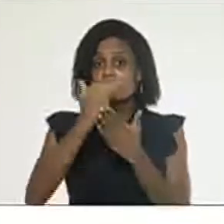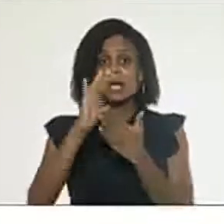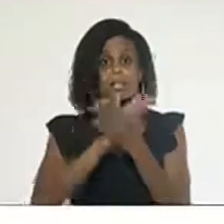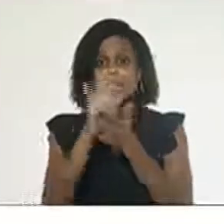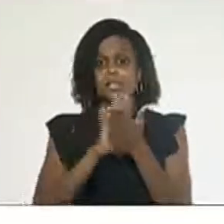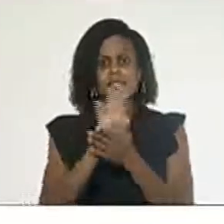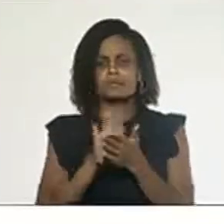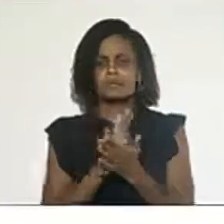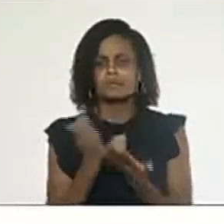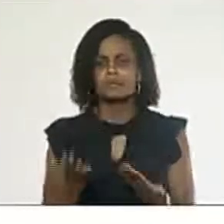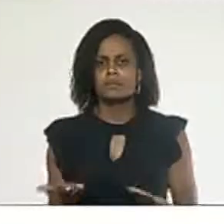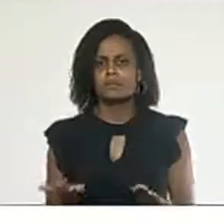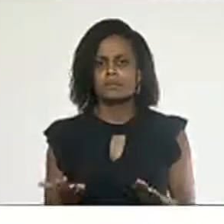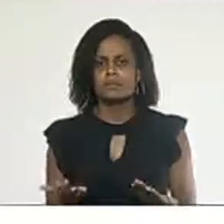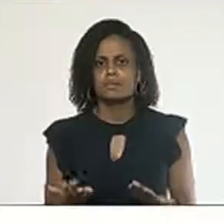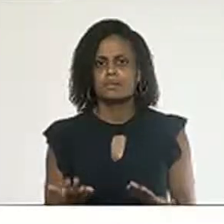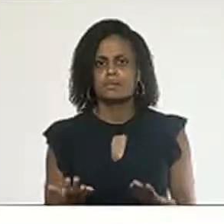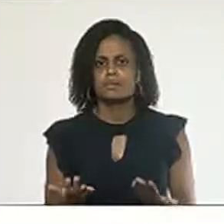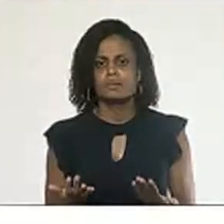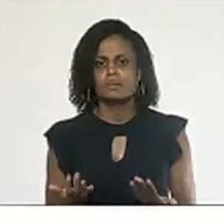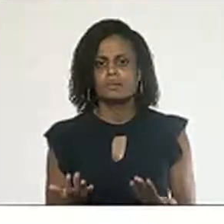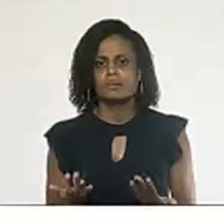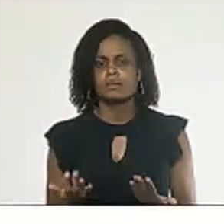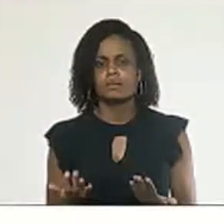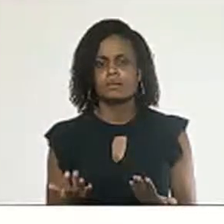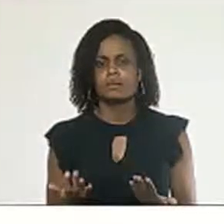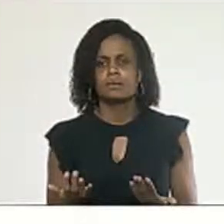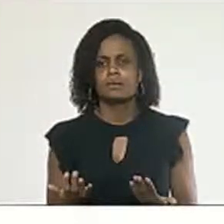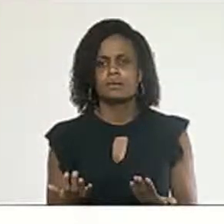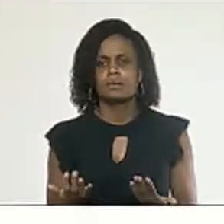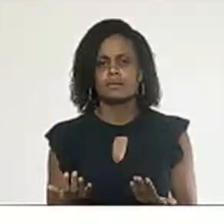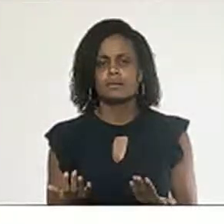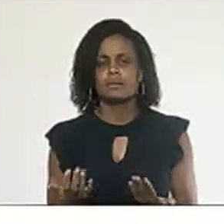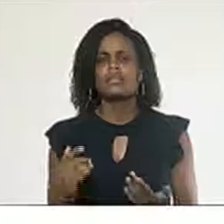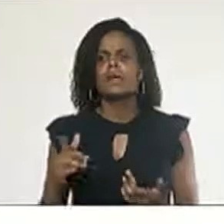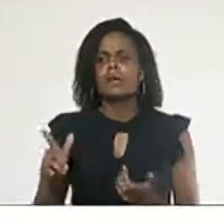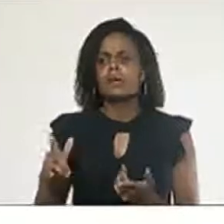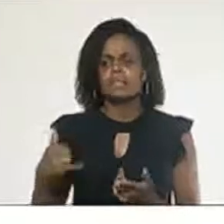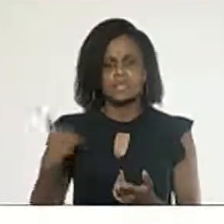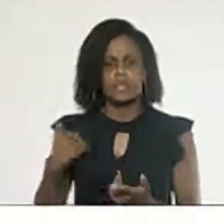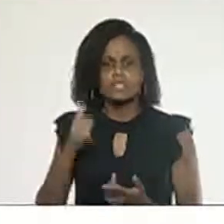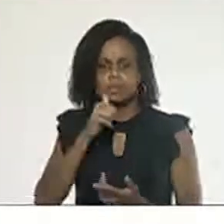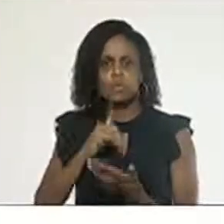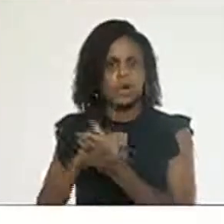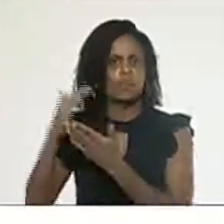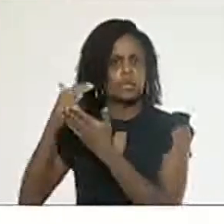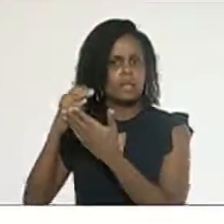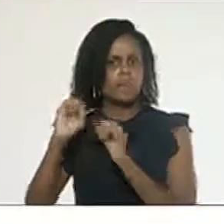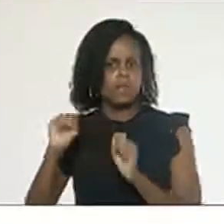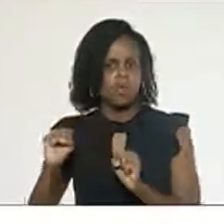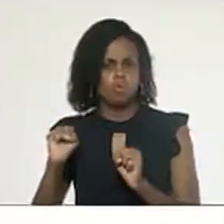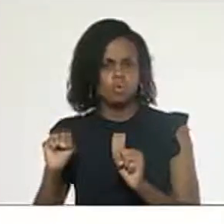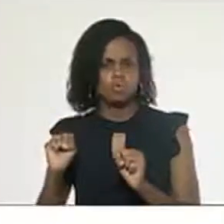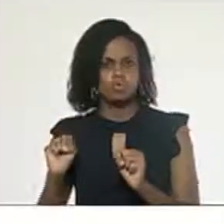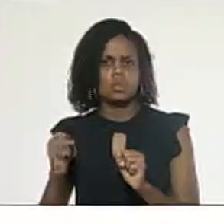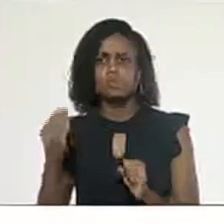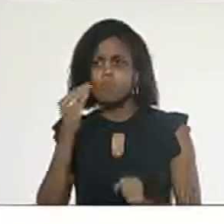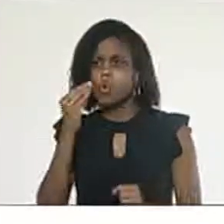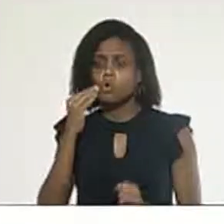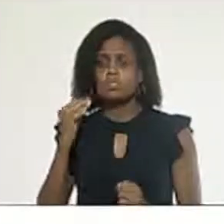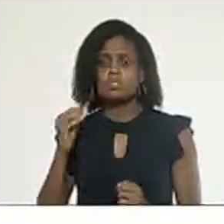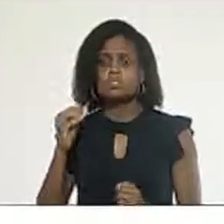muito simbólico. Elevar a idade mínima para a aposentadoria das mulheres demonstra a concepção desse